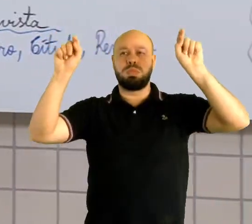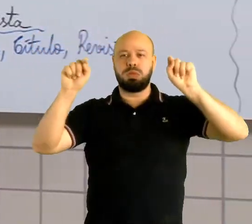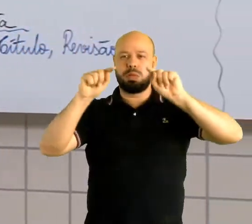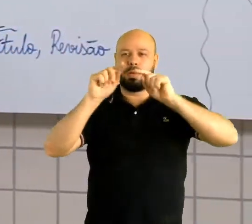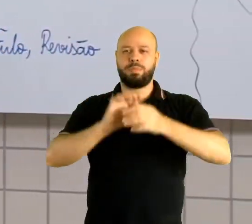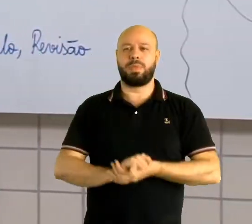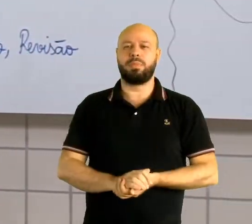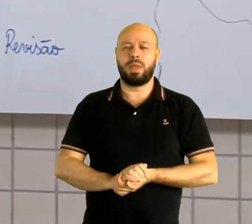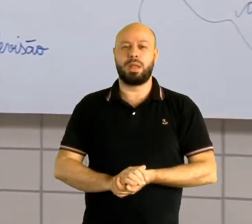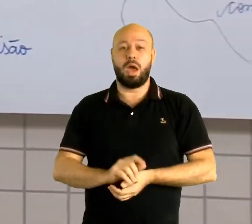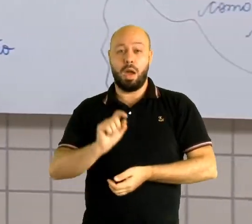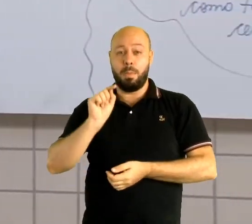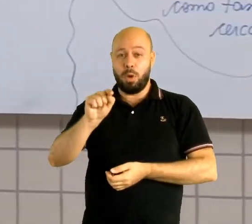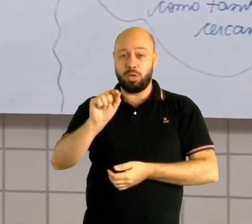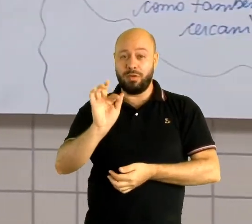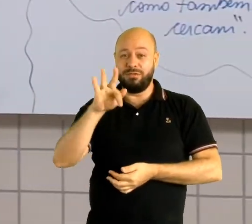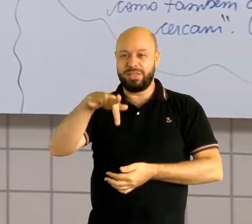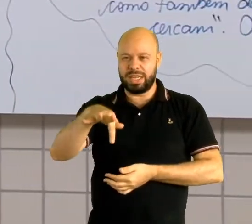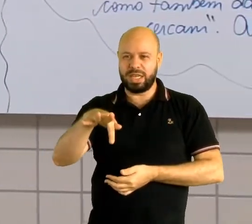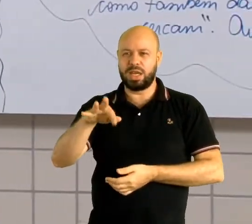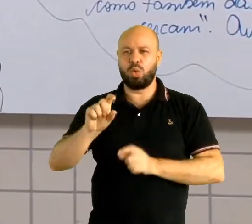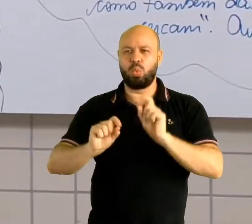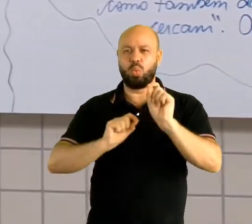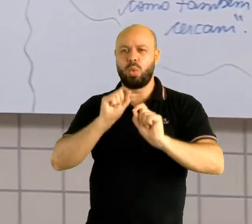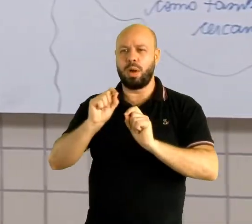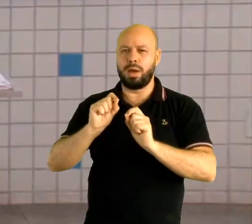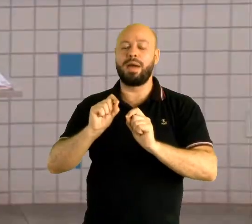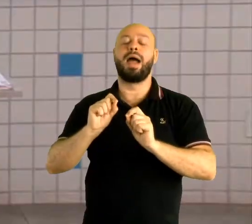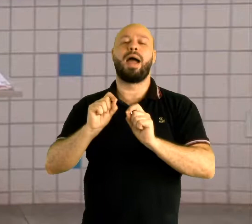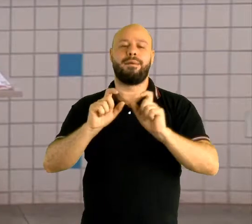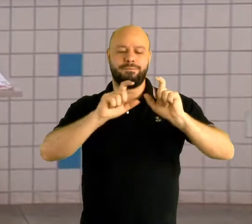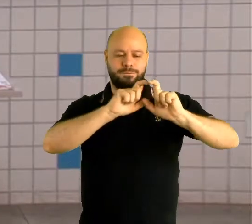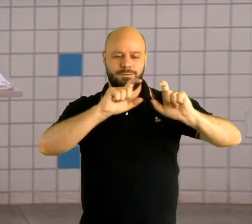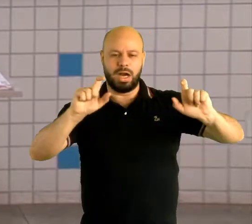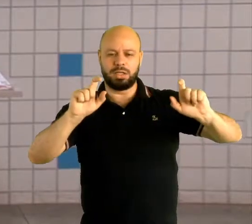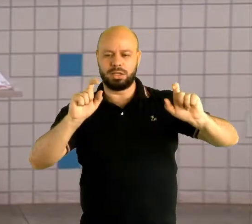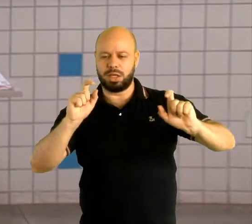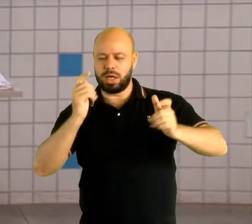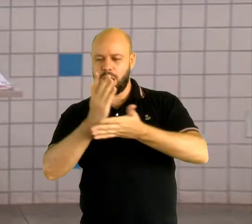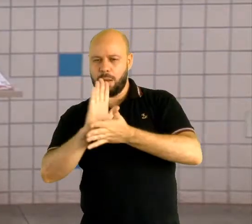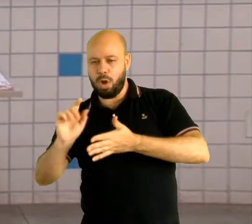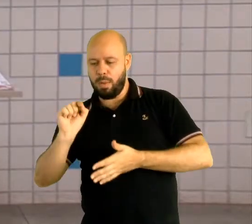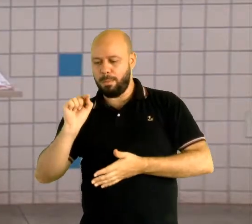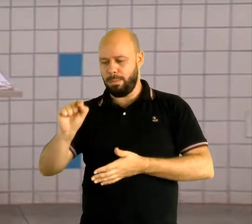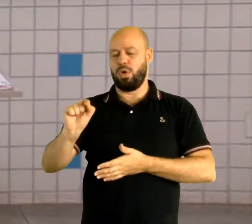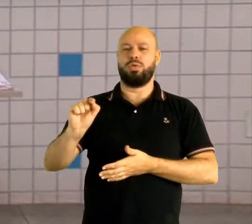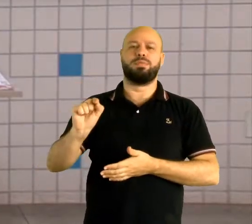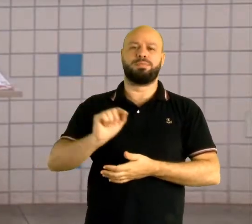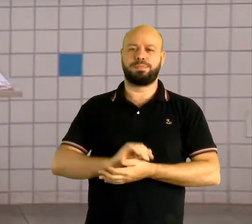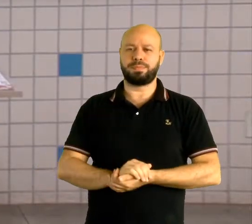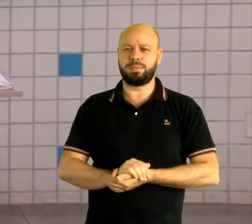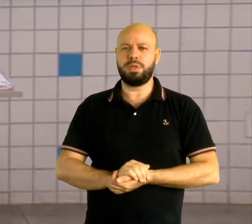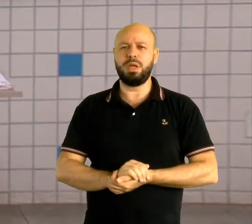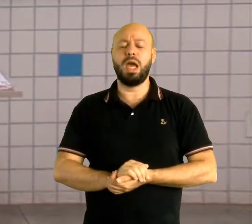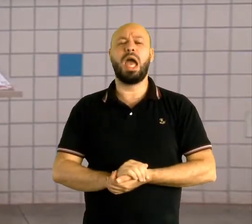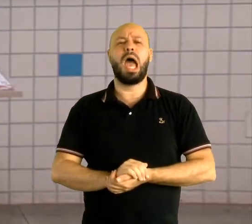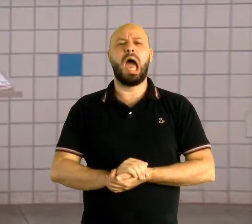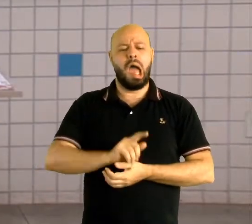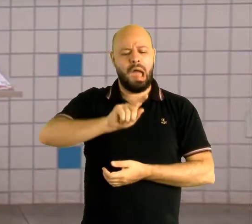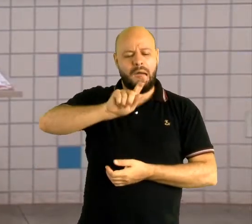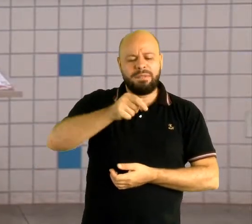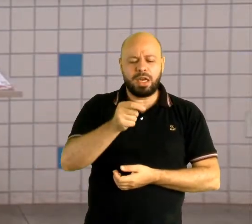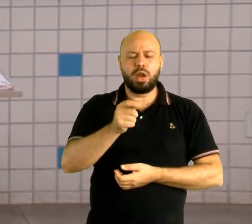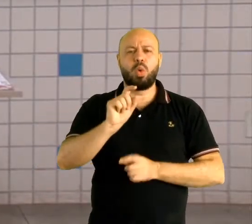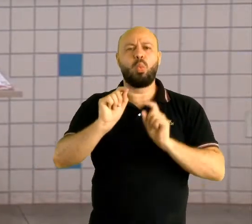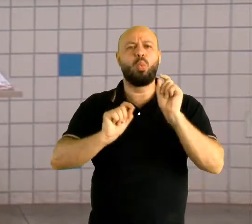final é utilizado no final de frases. E o uso da vírgula, neste caso, ela está fazendo uma